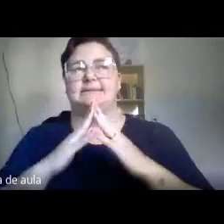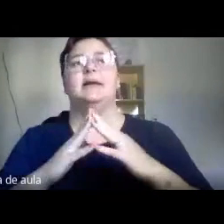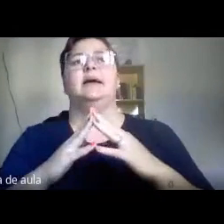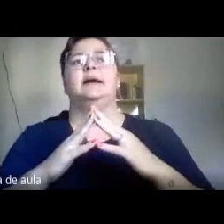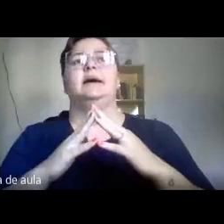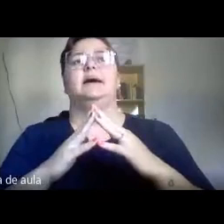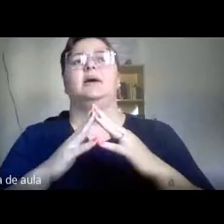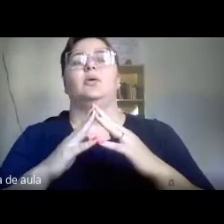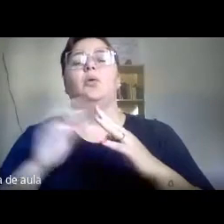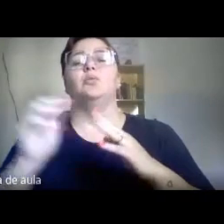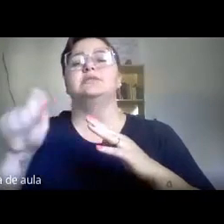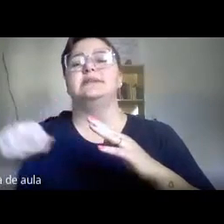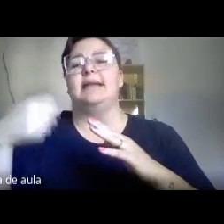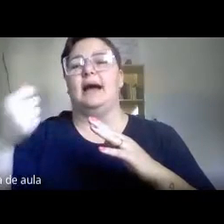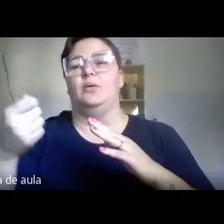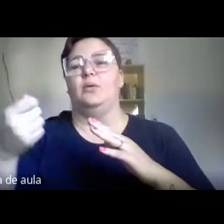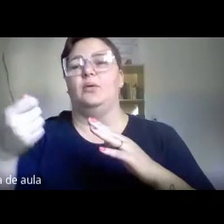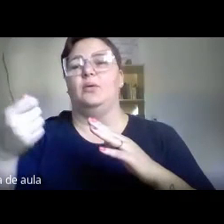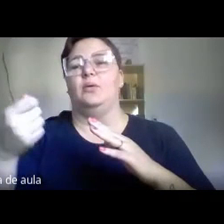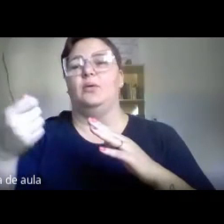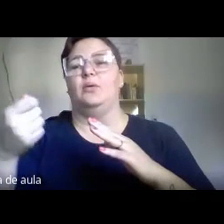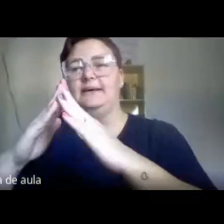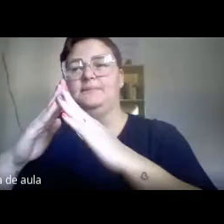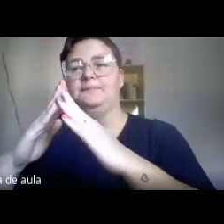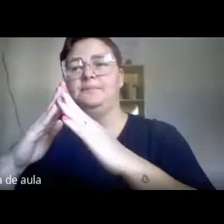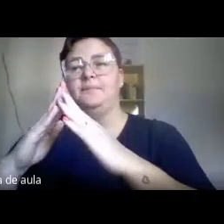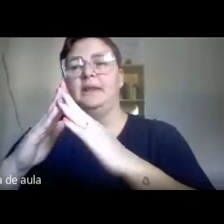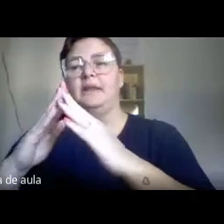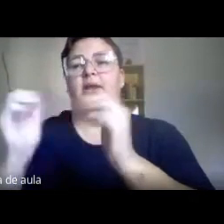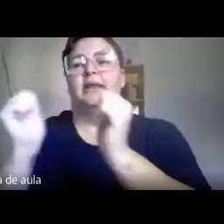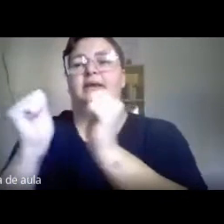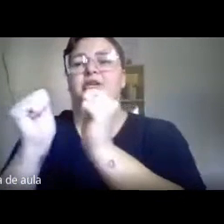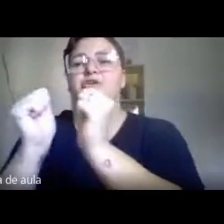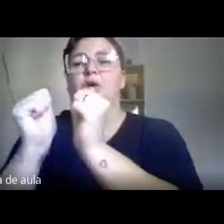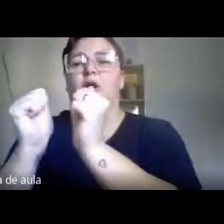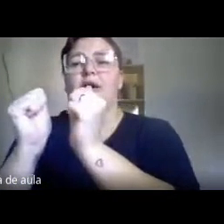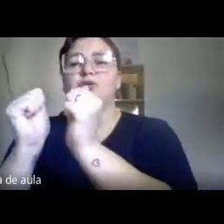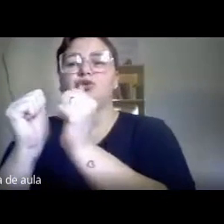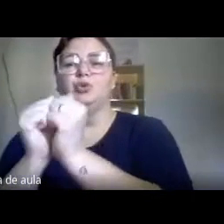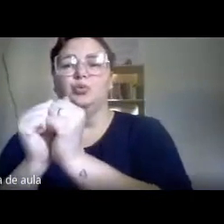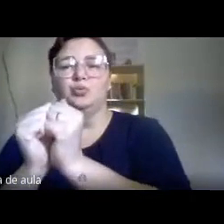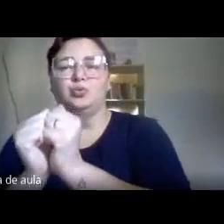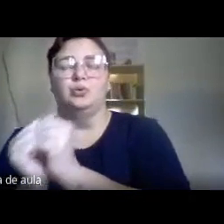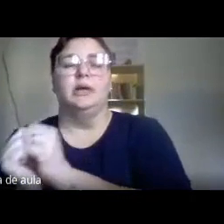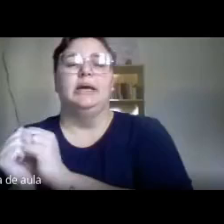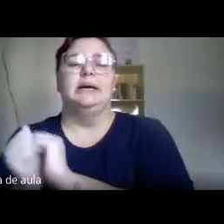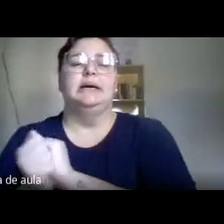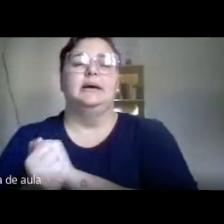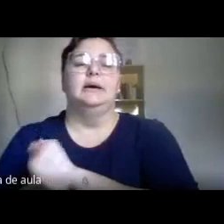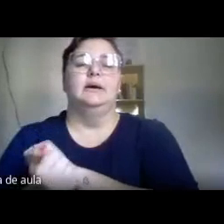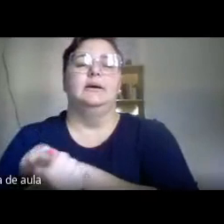casa, com o sinal casa. E a gente coloca junto